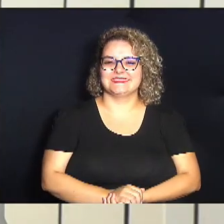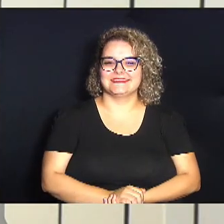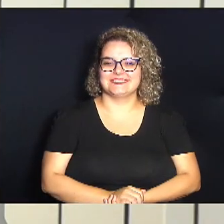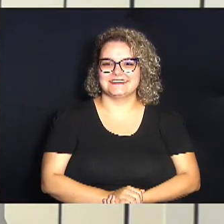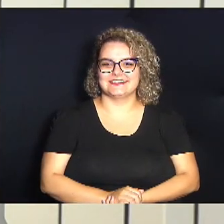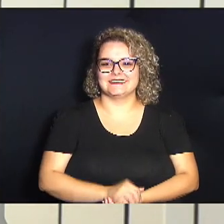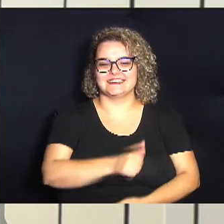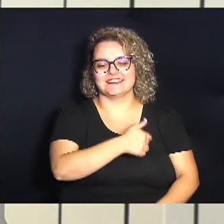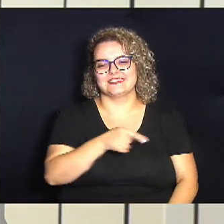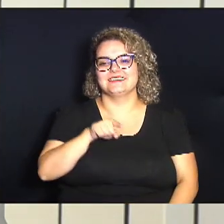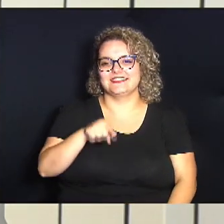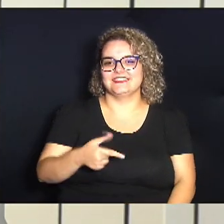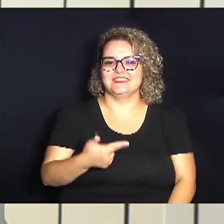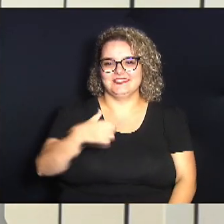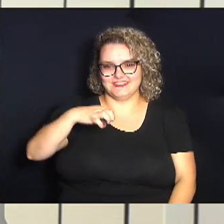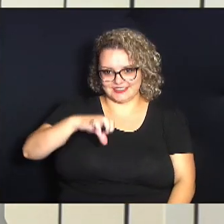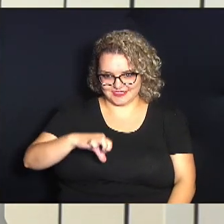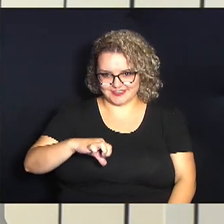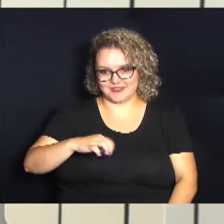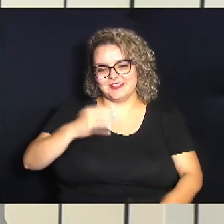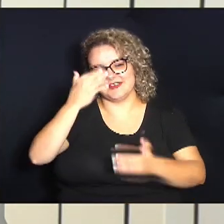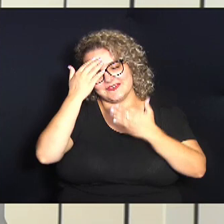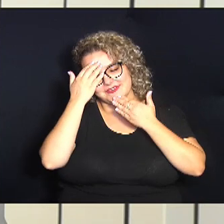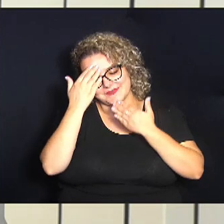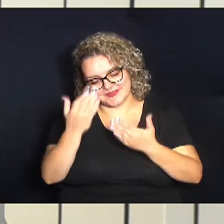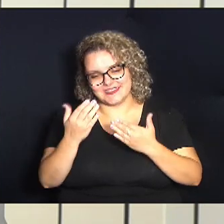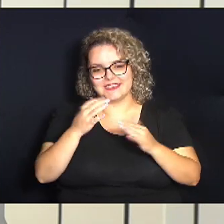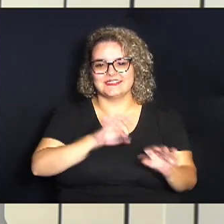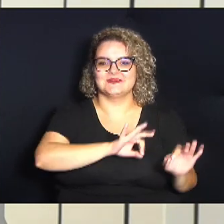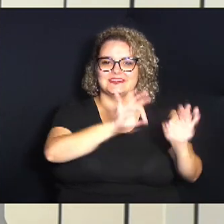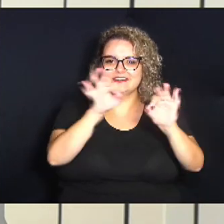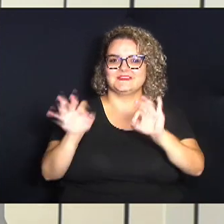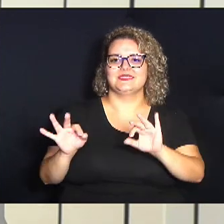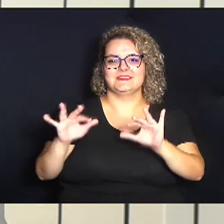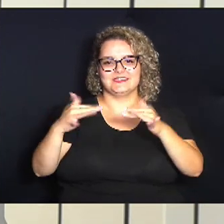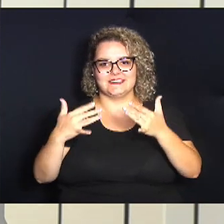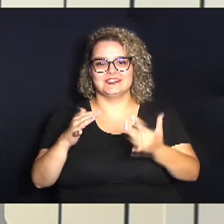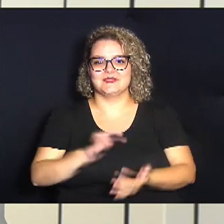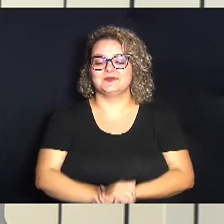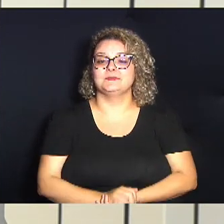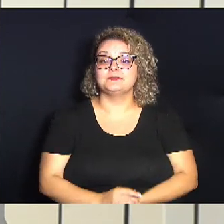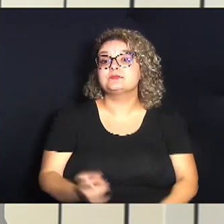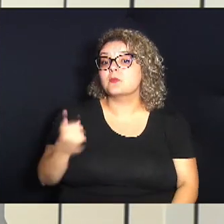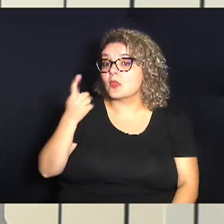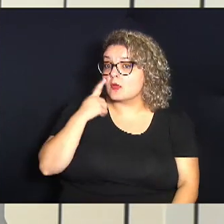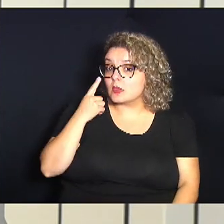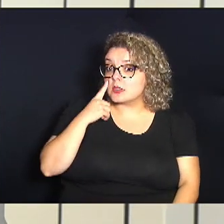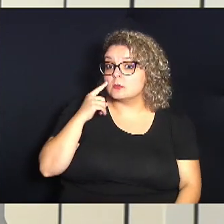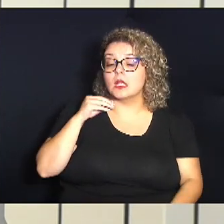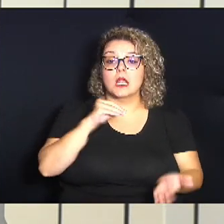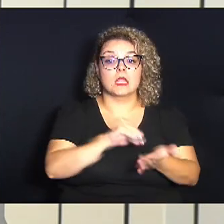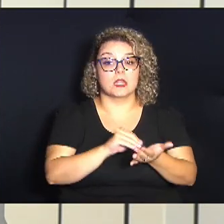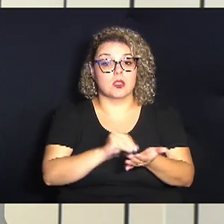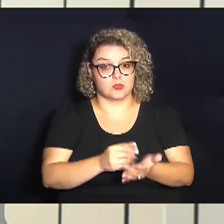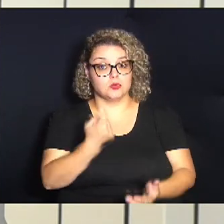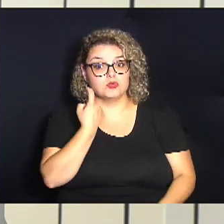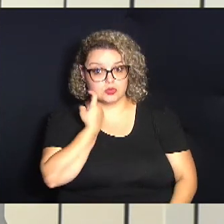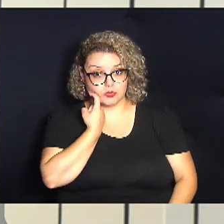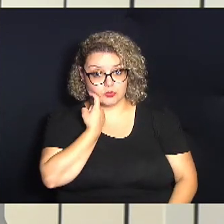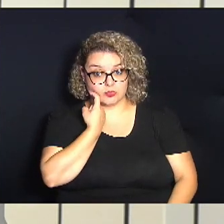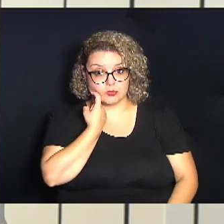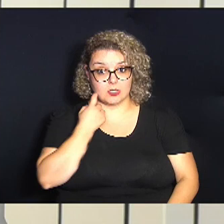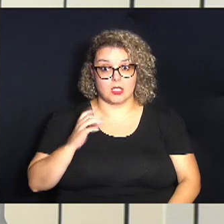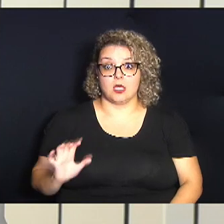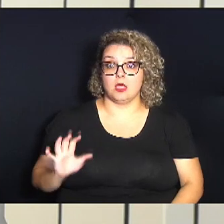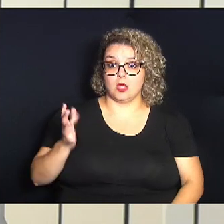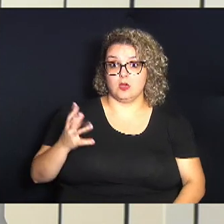Meio-dia mais 29 minutos. Muito obrigado pela sua companhia, pela sua audiência. Olha só, na última sexta-feira aconteceu